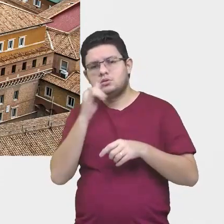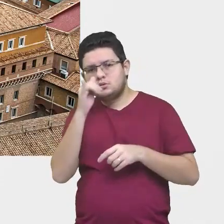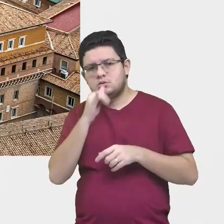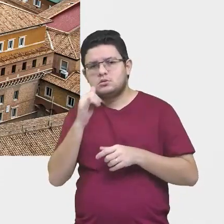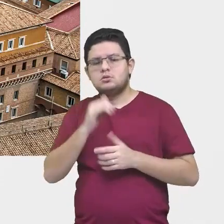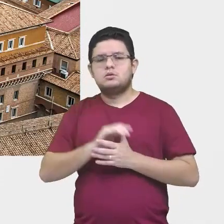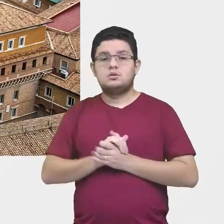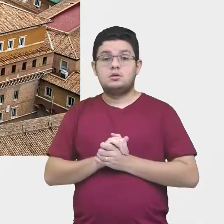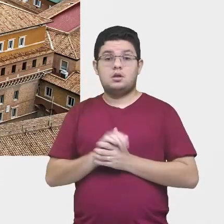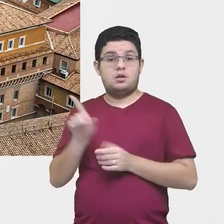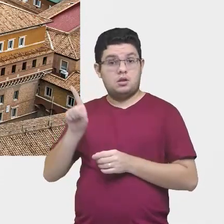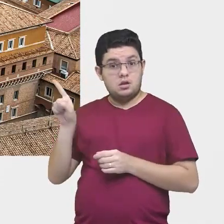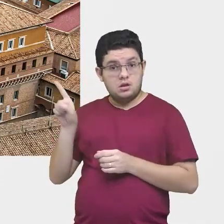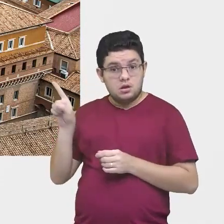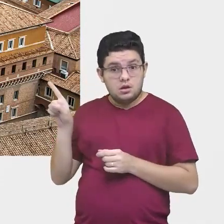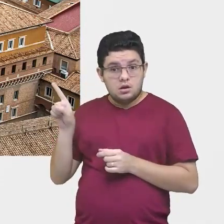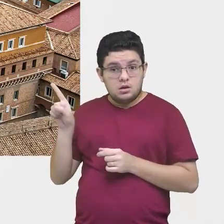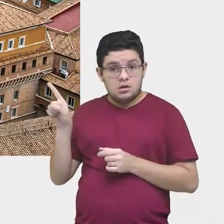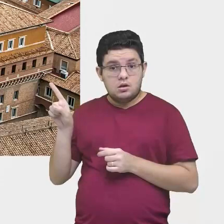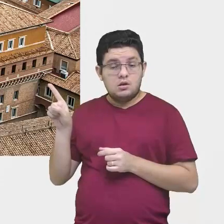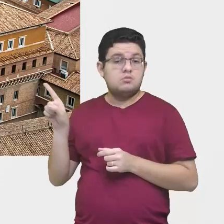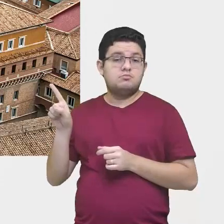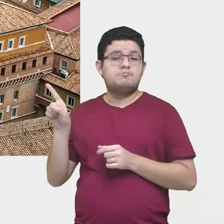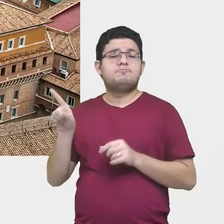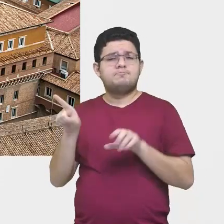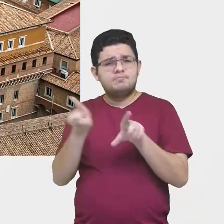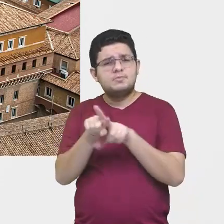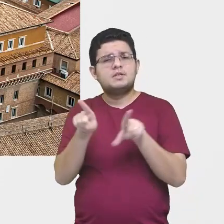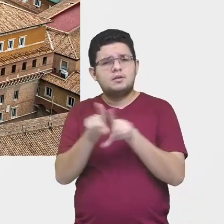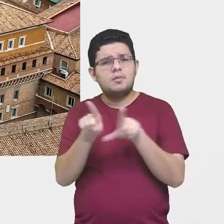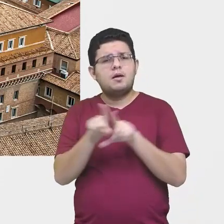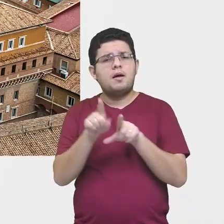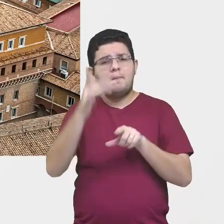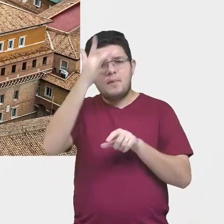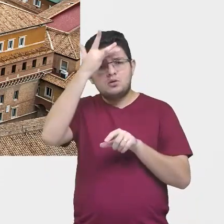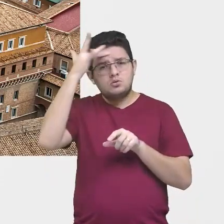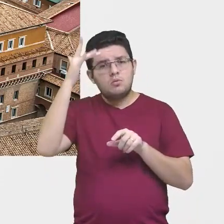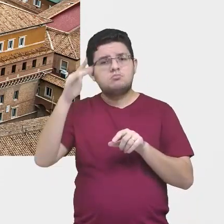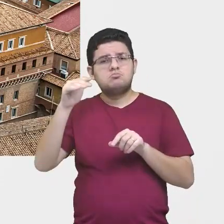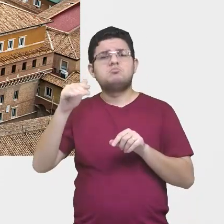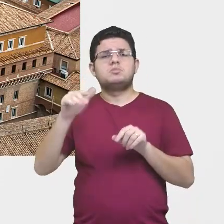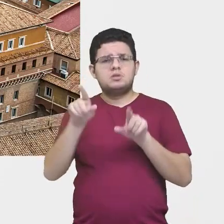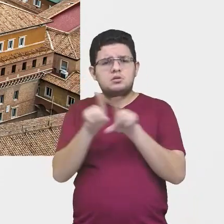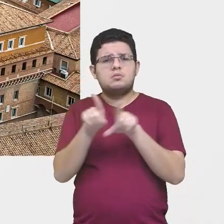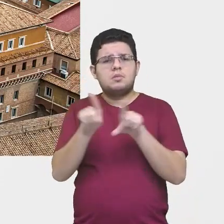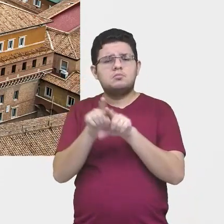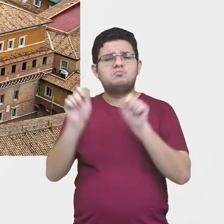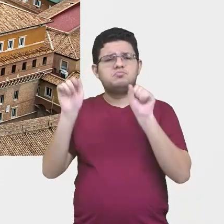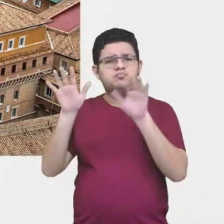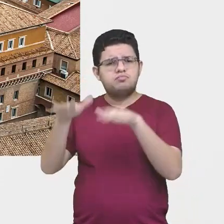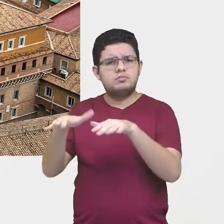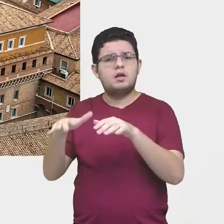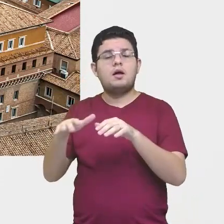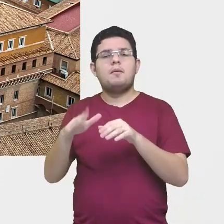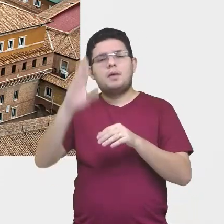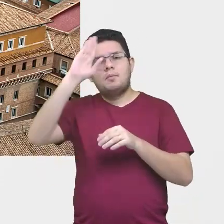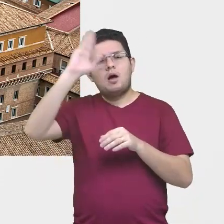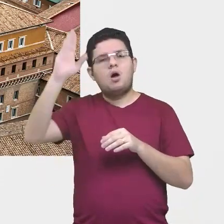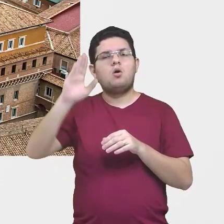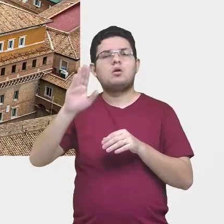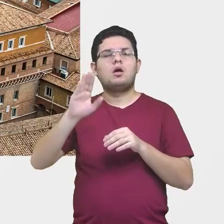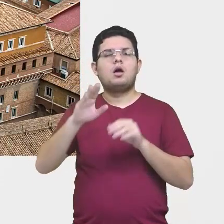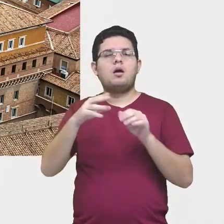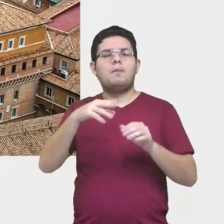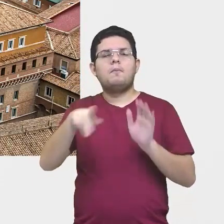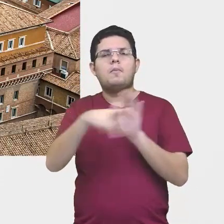aí, né, é bastante apreciado, principalmente para quem é católico ou para quem gosta, né,